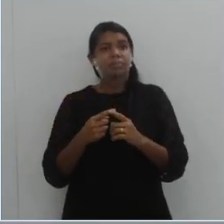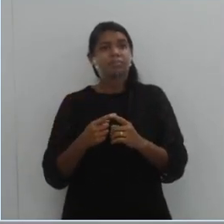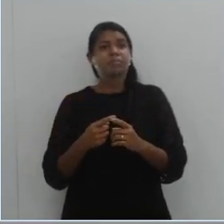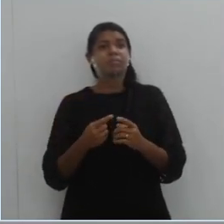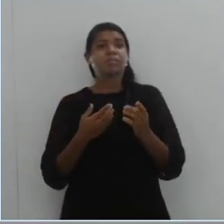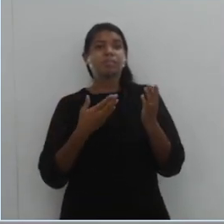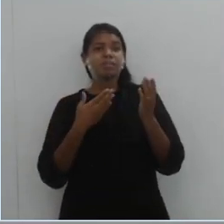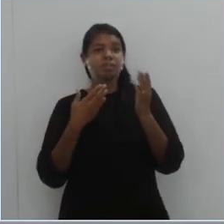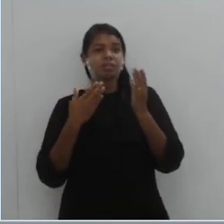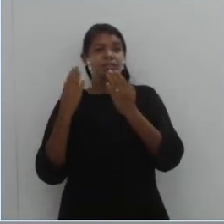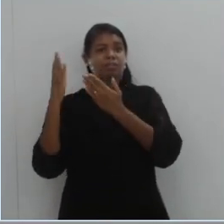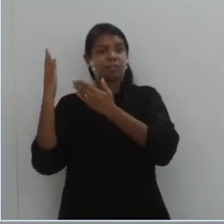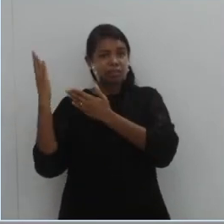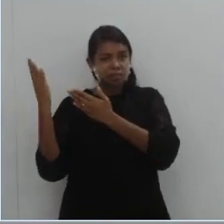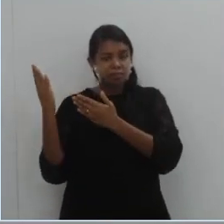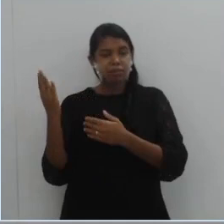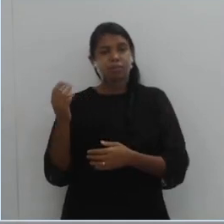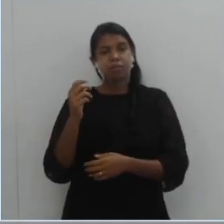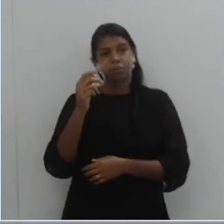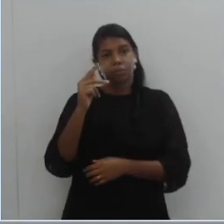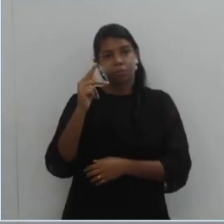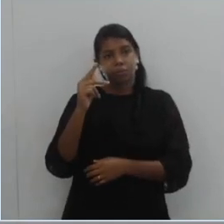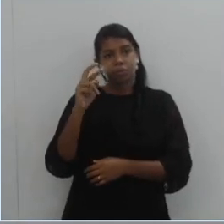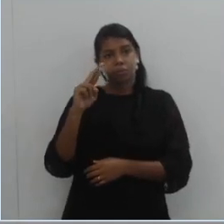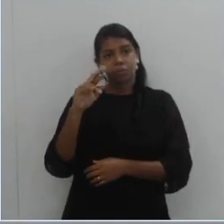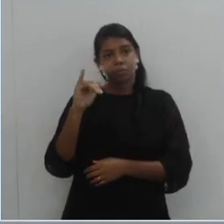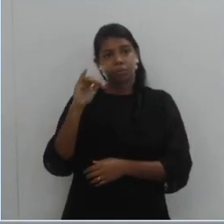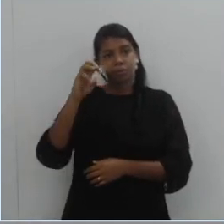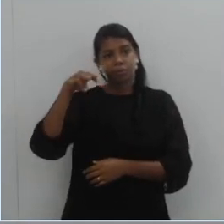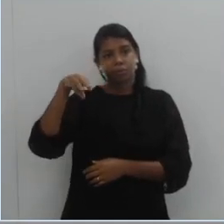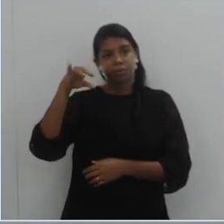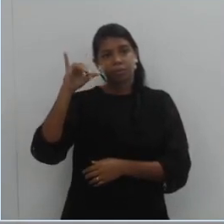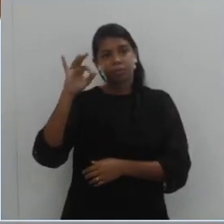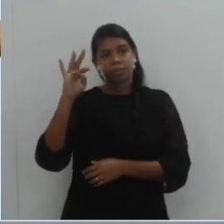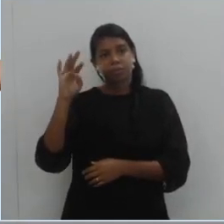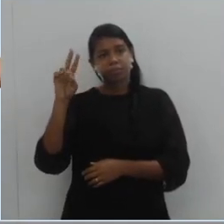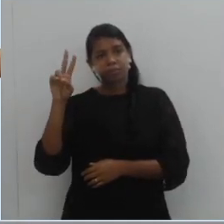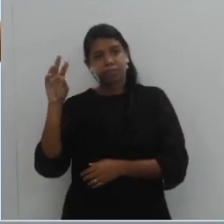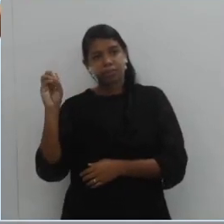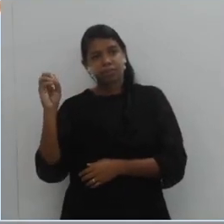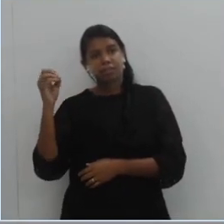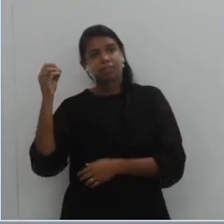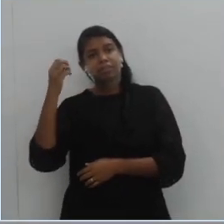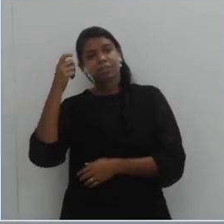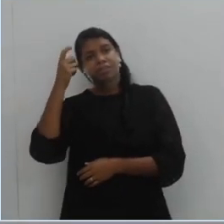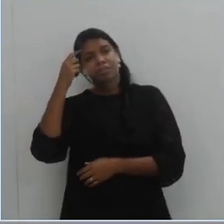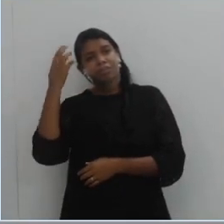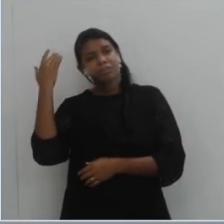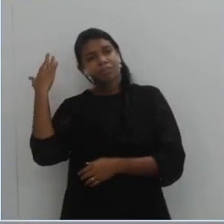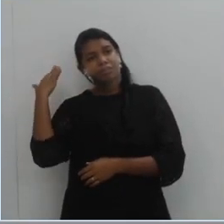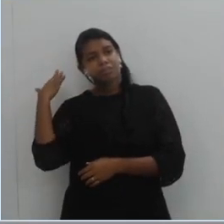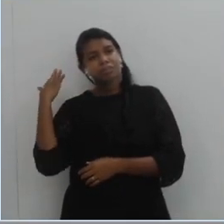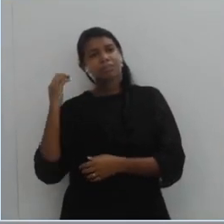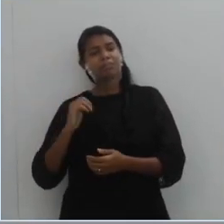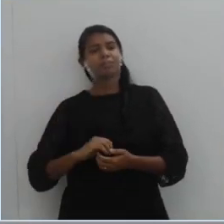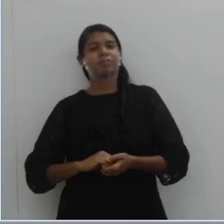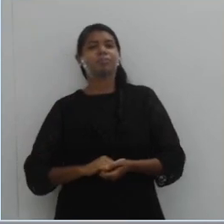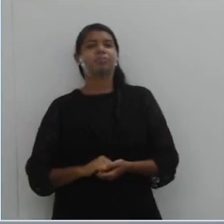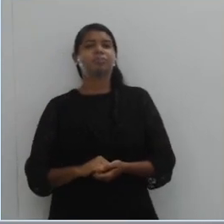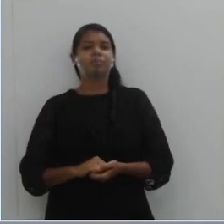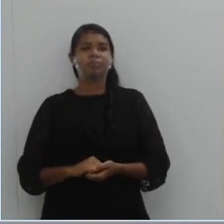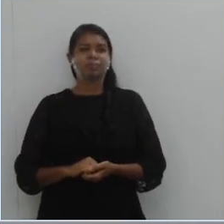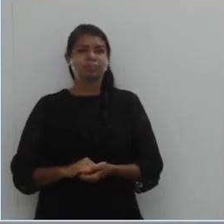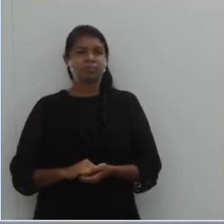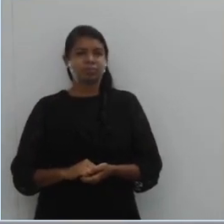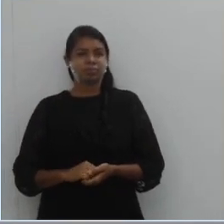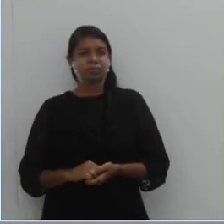coloquei primitivo, porque era o pensamento antigo. Hoje o cristianismo, né,